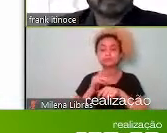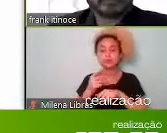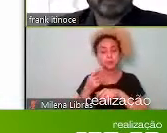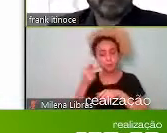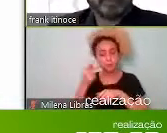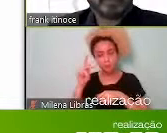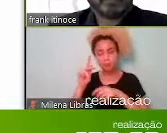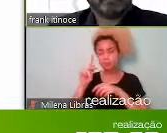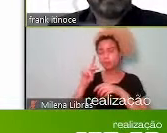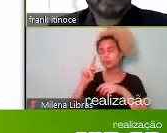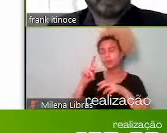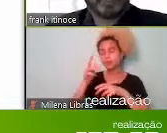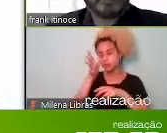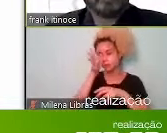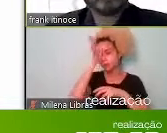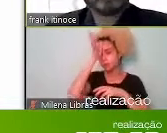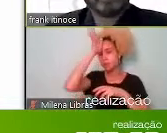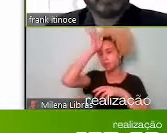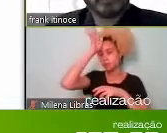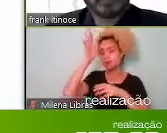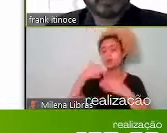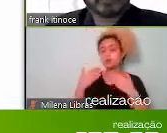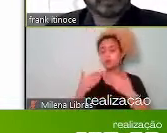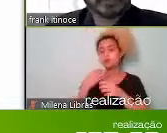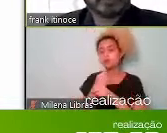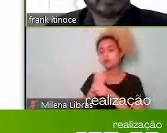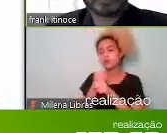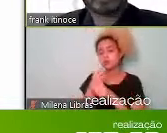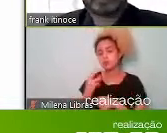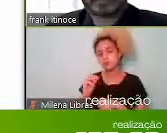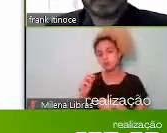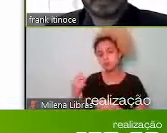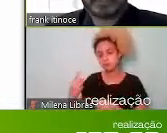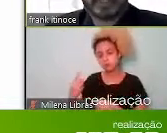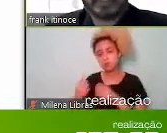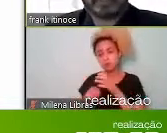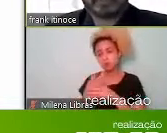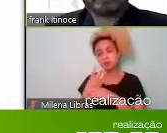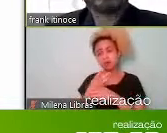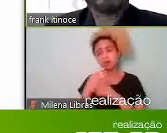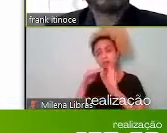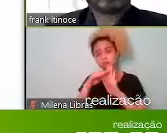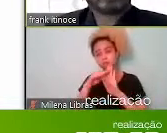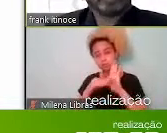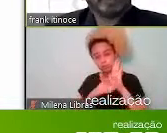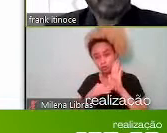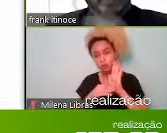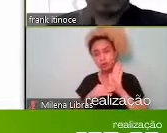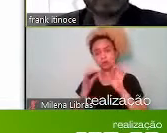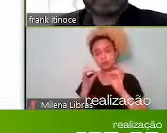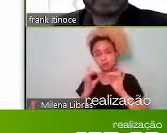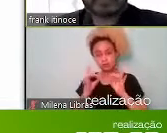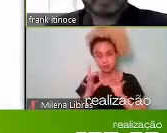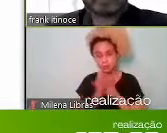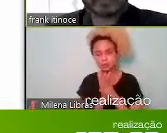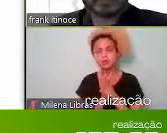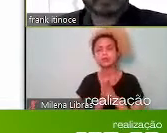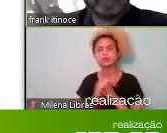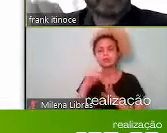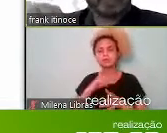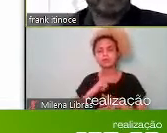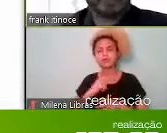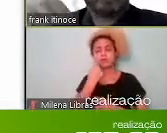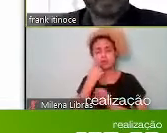bombeiros. Então, foi daí, em 2001, que surgiram as instruções técnicas. E aí nós temos uma